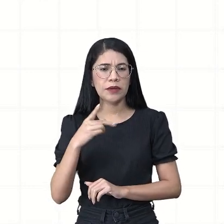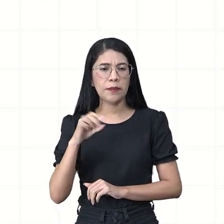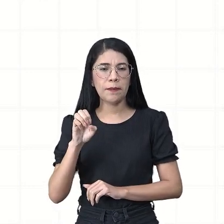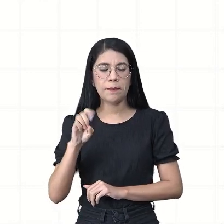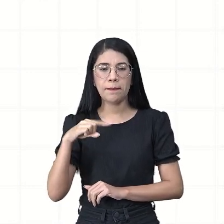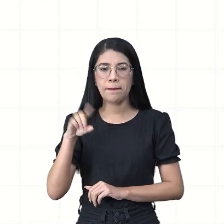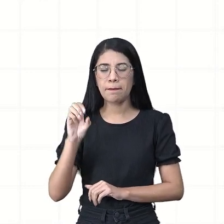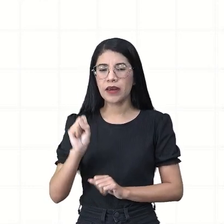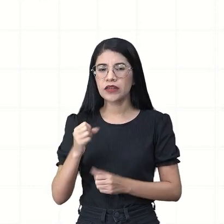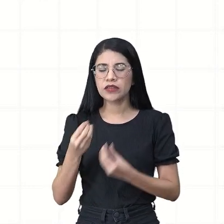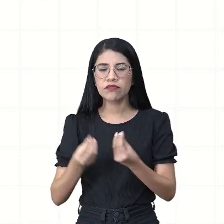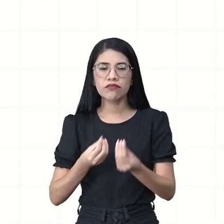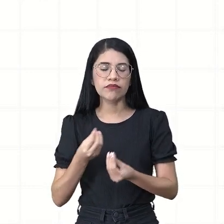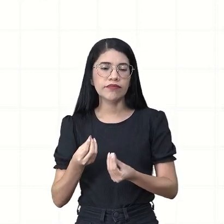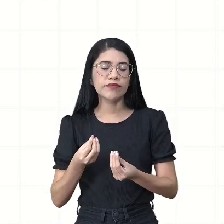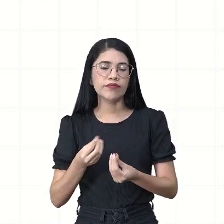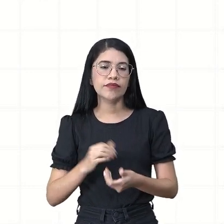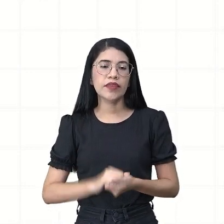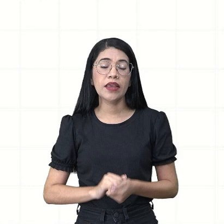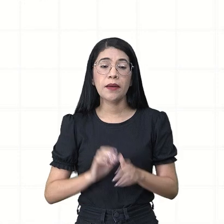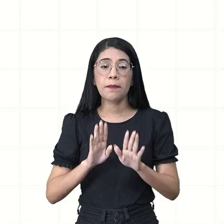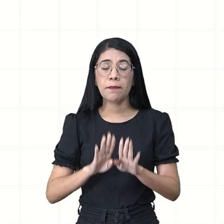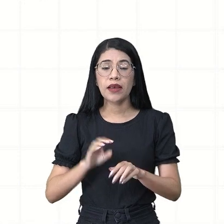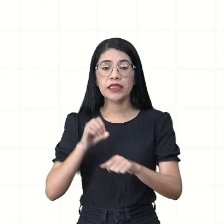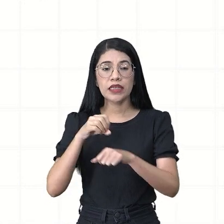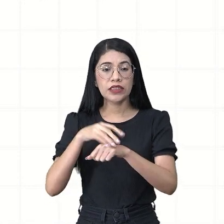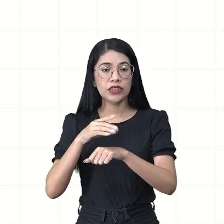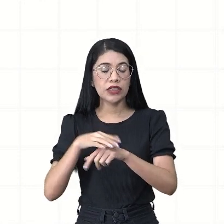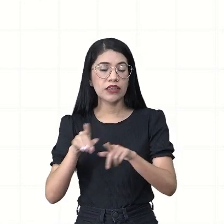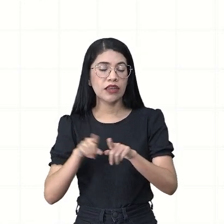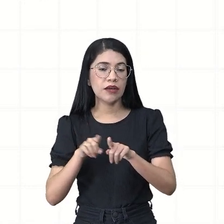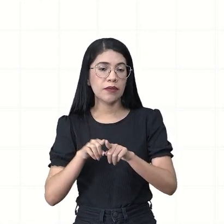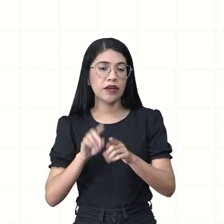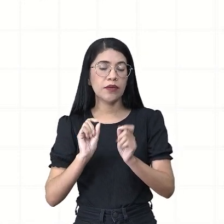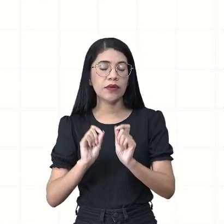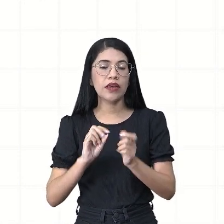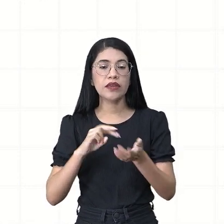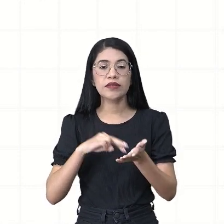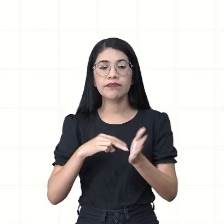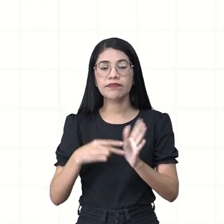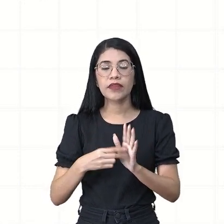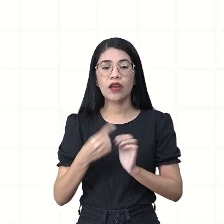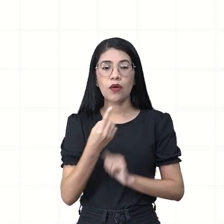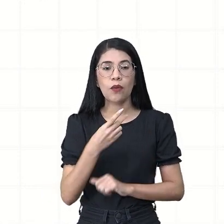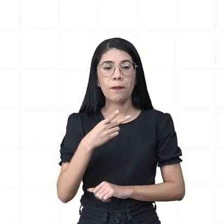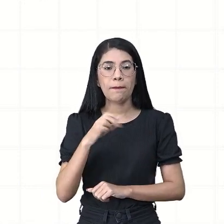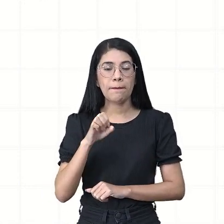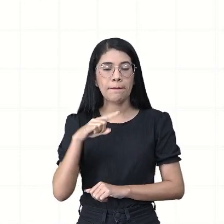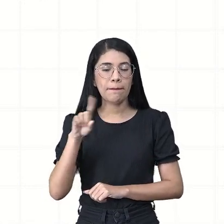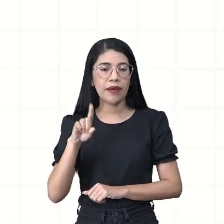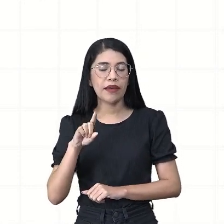pronto. Só que ele diz a informação também de que um pé, né, a medida de um pé é igual a